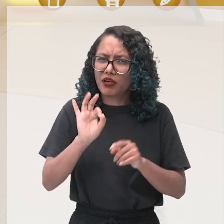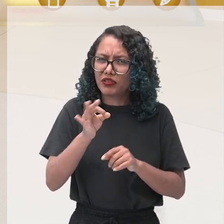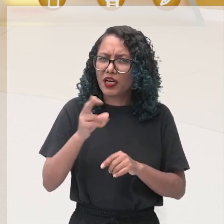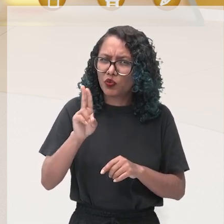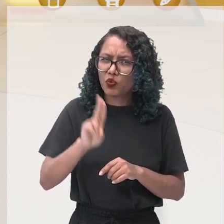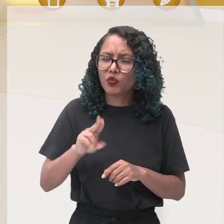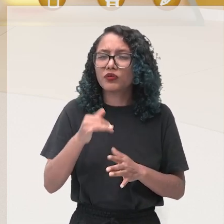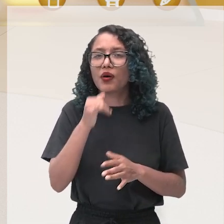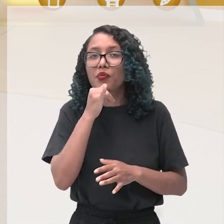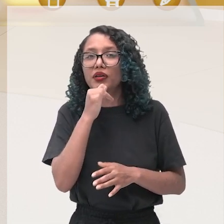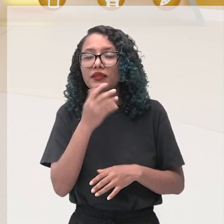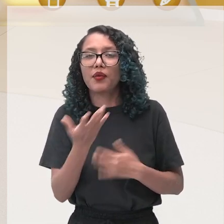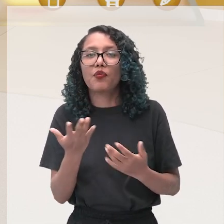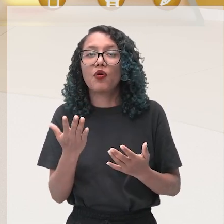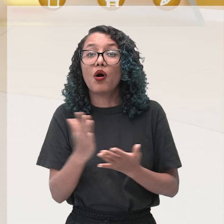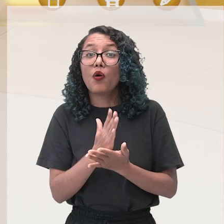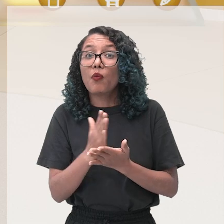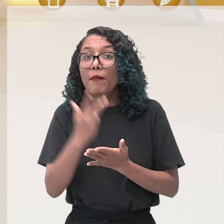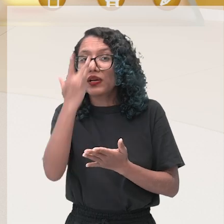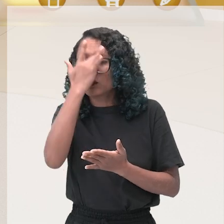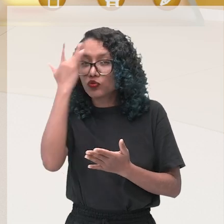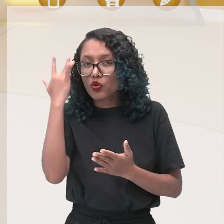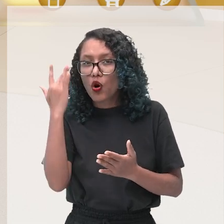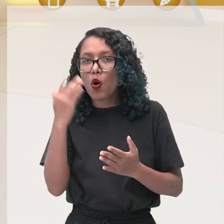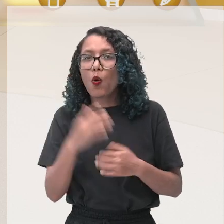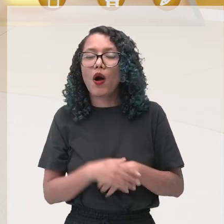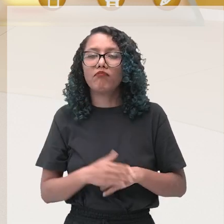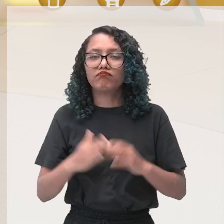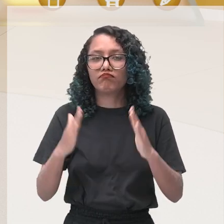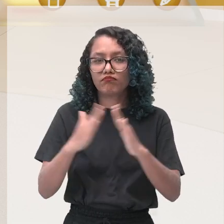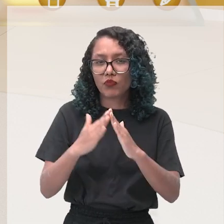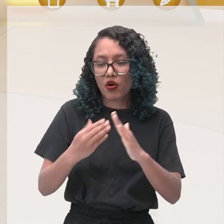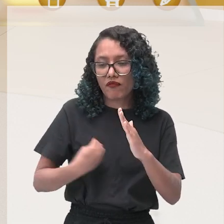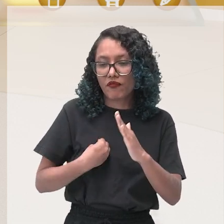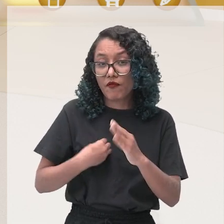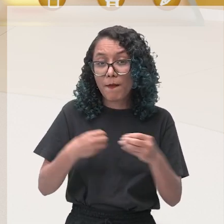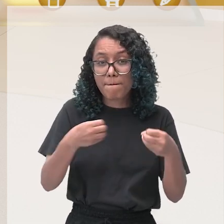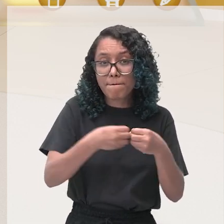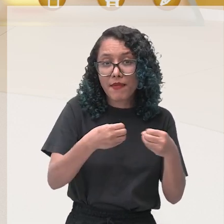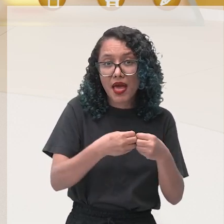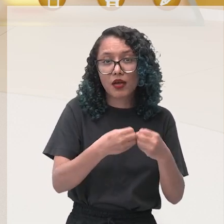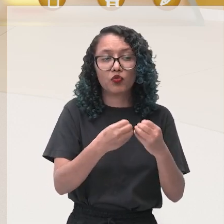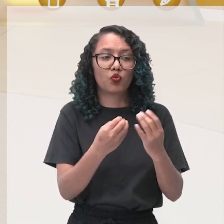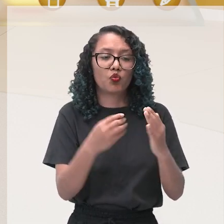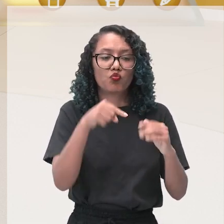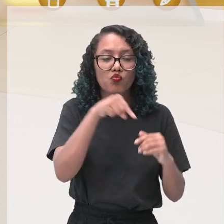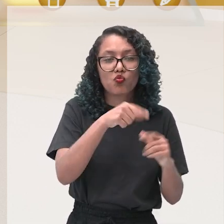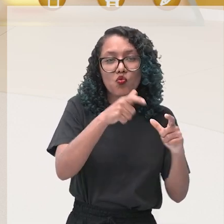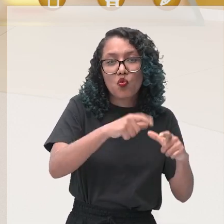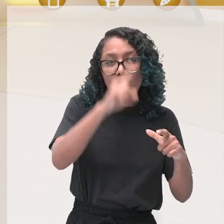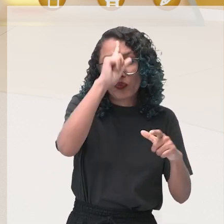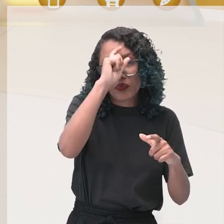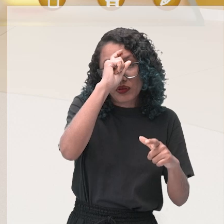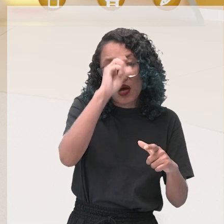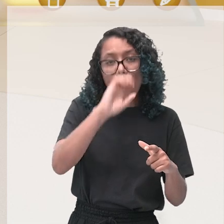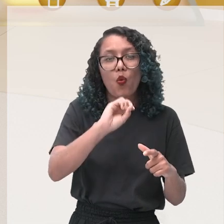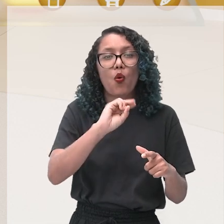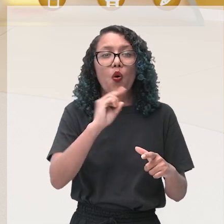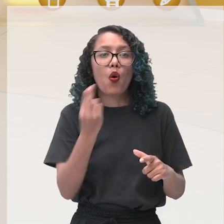mora próximo a um hospital, a uma UBS, ou quem sabe, né, já não viu